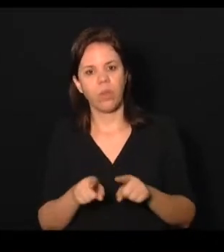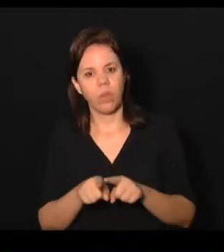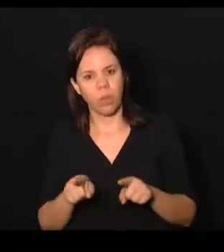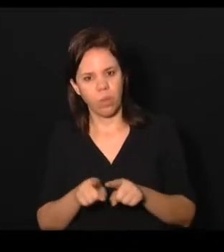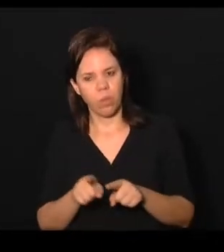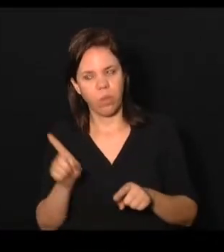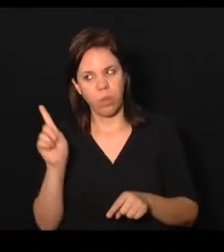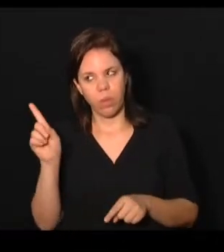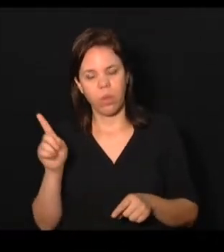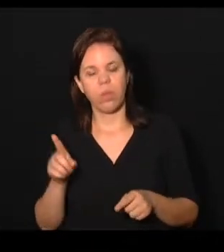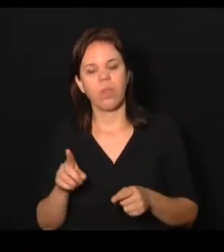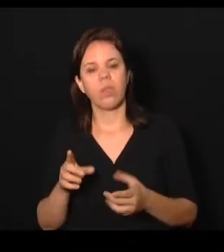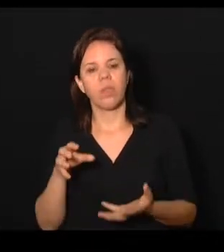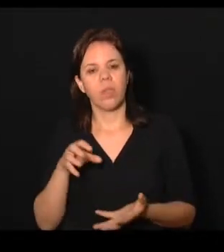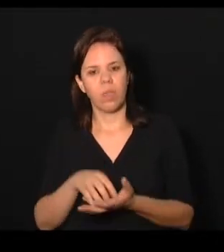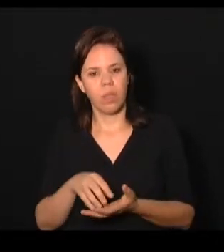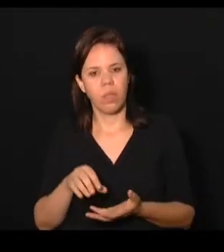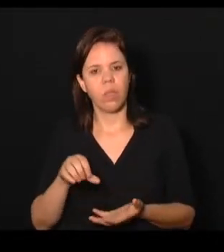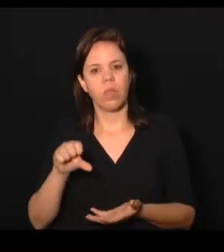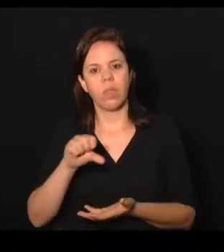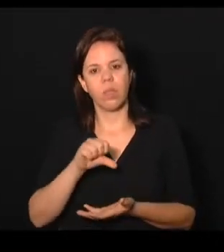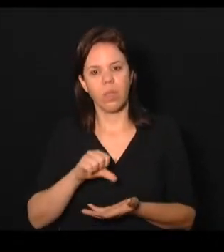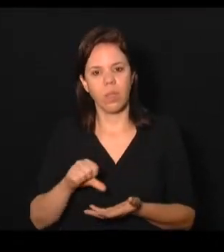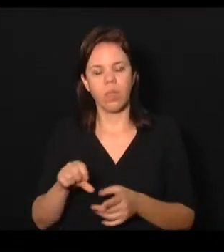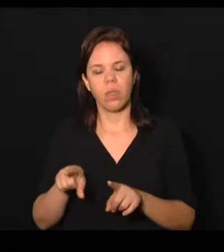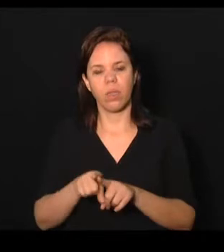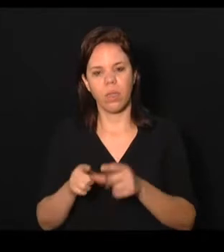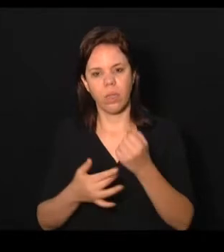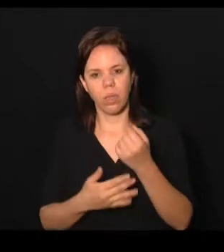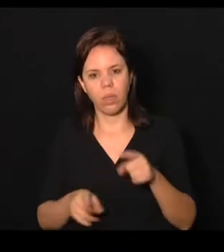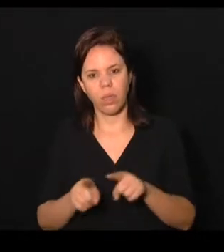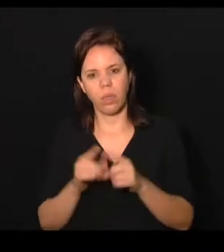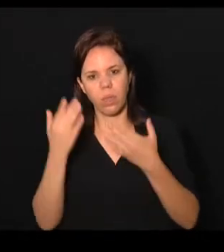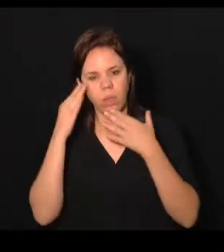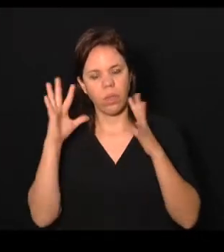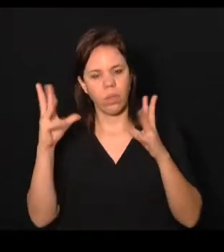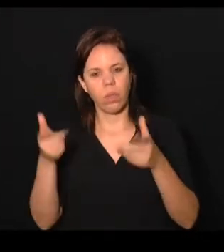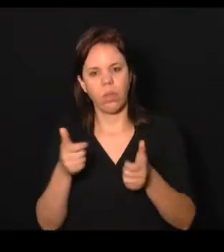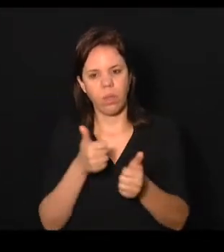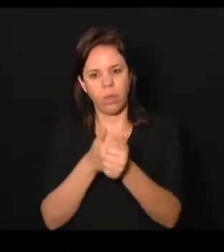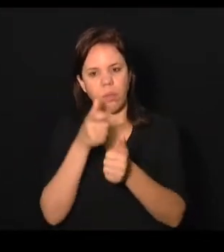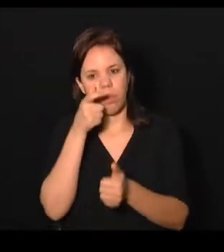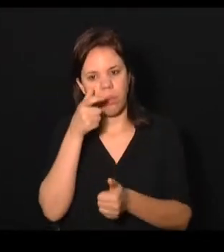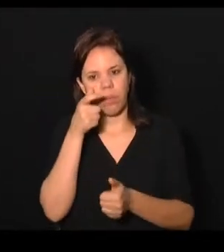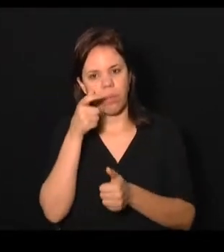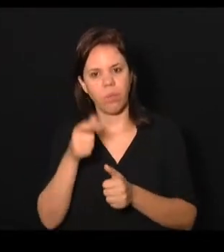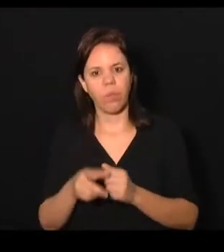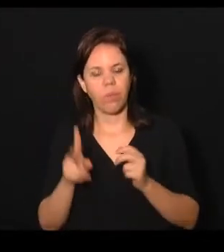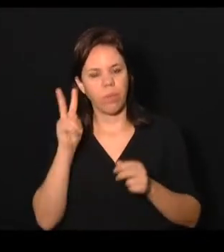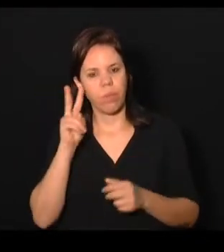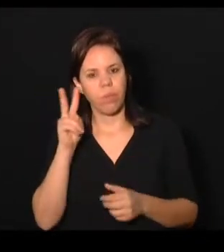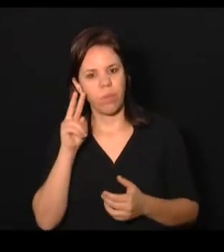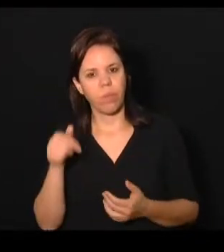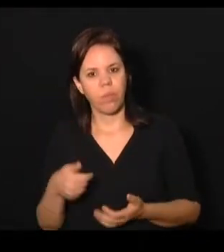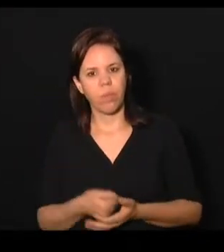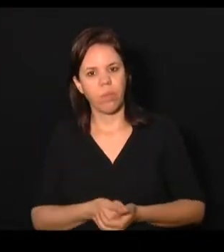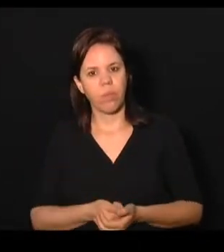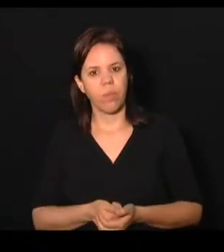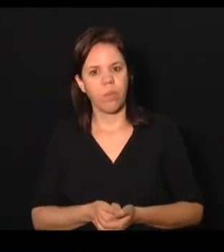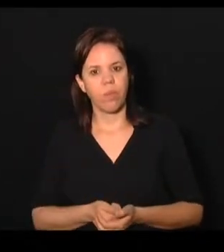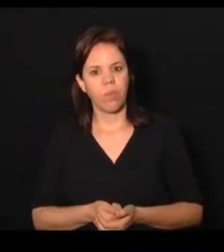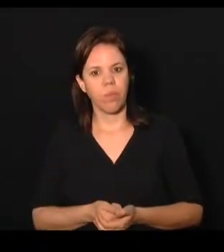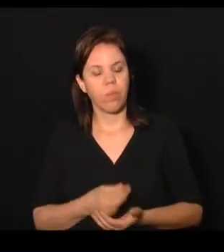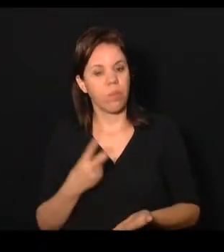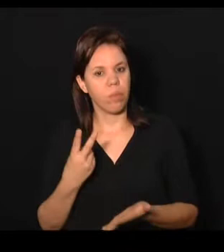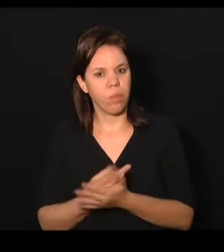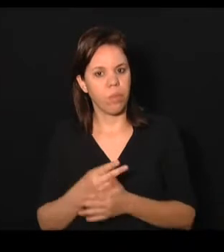Hematologia e Hemoterapia. E agradeço a todos que nos acompanharam, lembrando que,